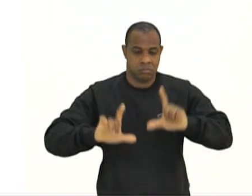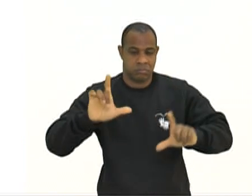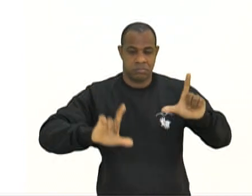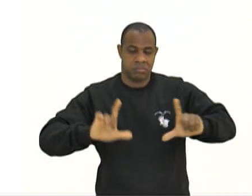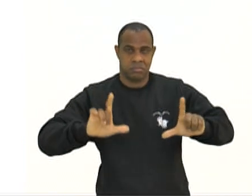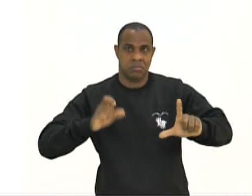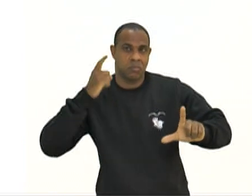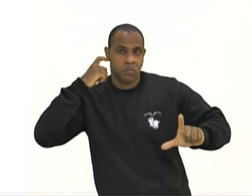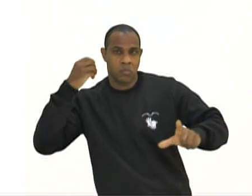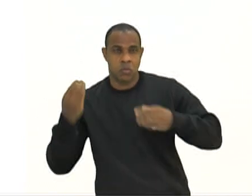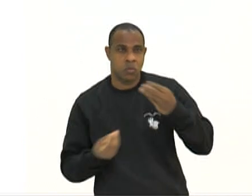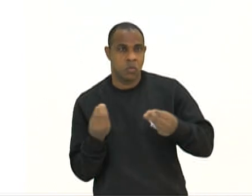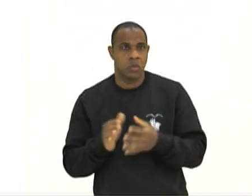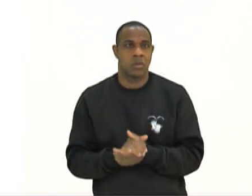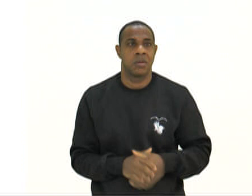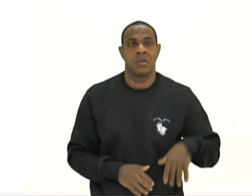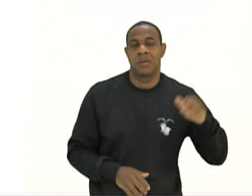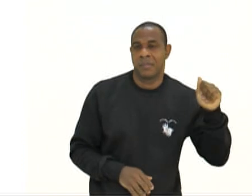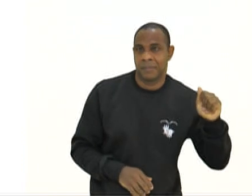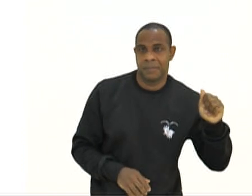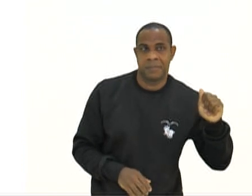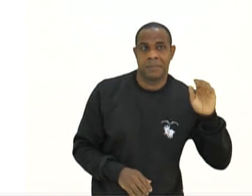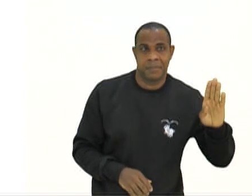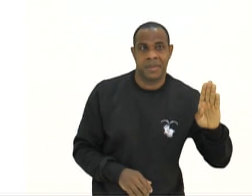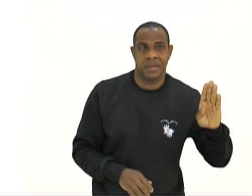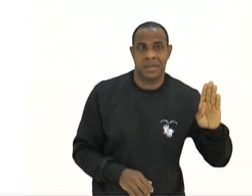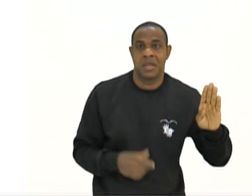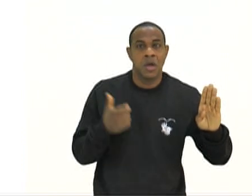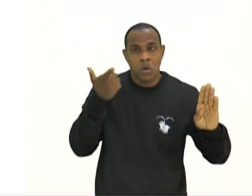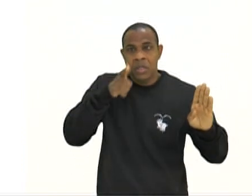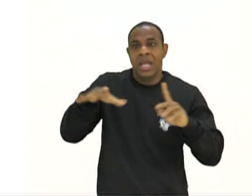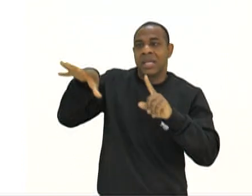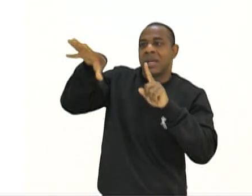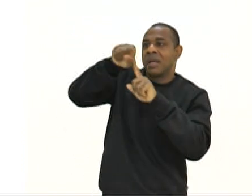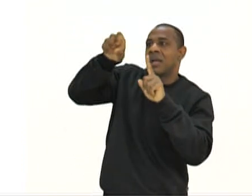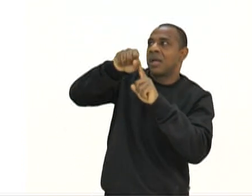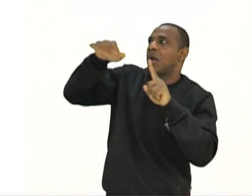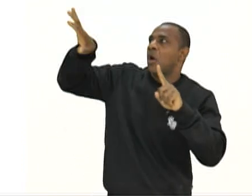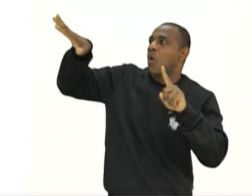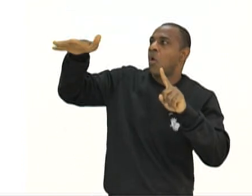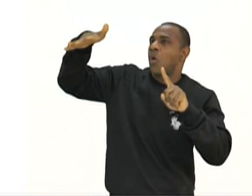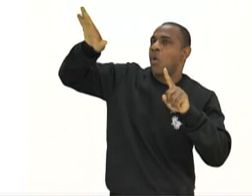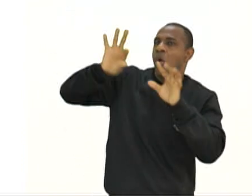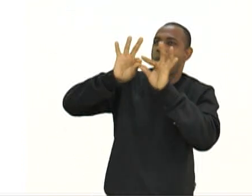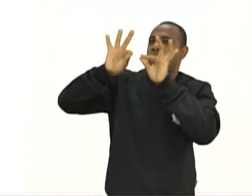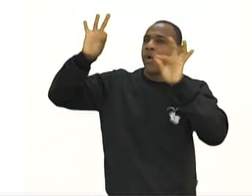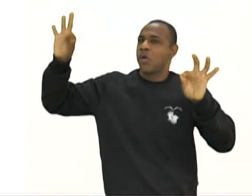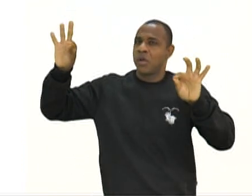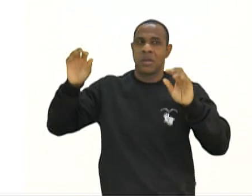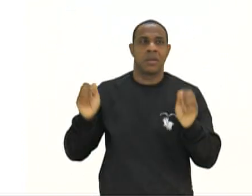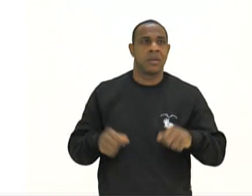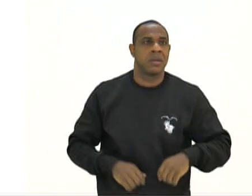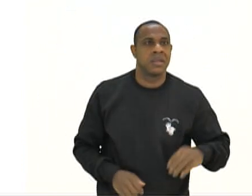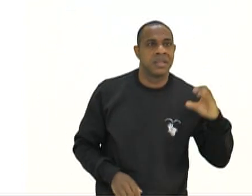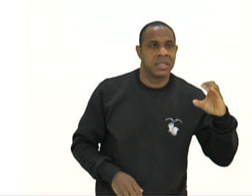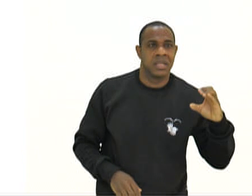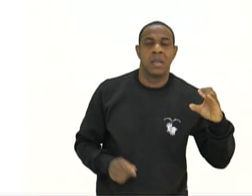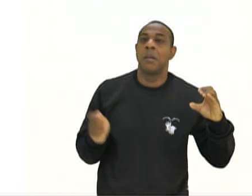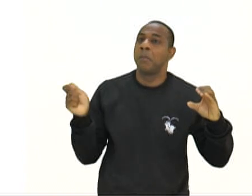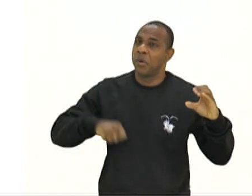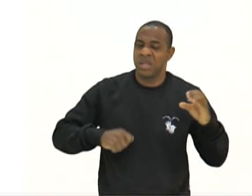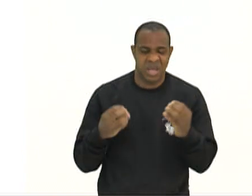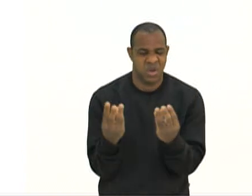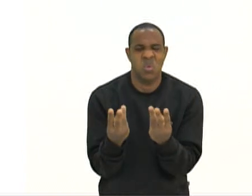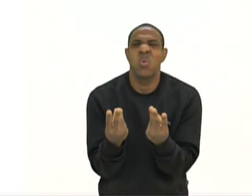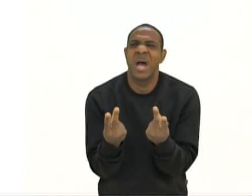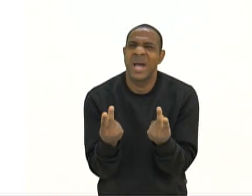Na letra B, conseguem captar ondas mais distantes? Na letra C, podem ter a qualidade de imagem prejudicadas em